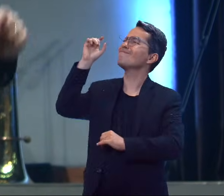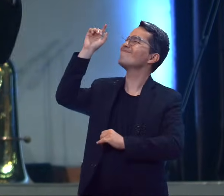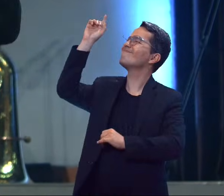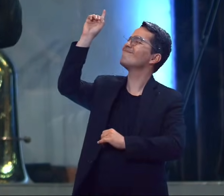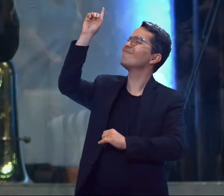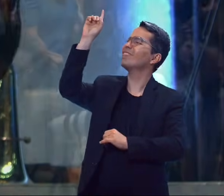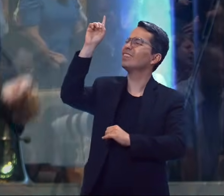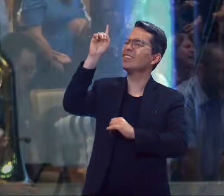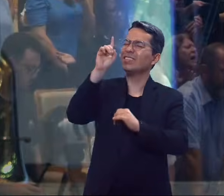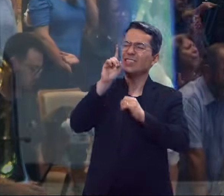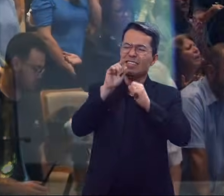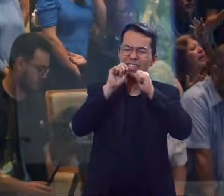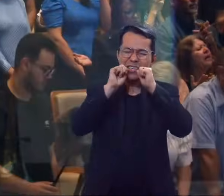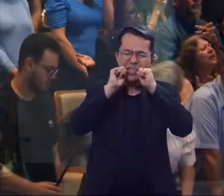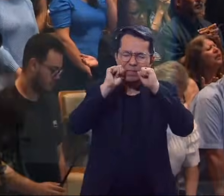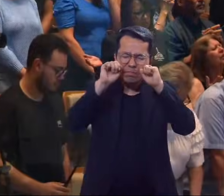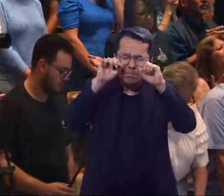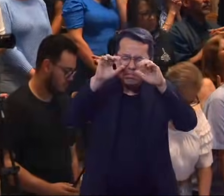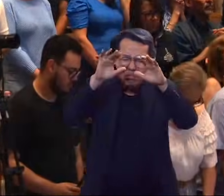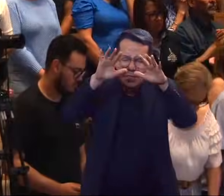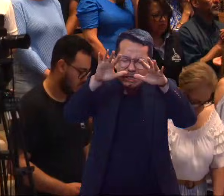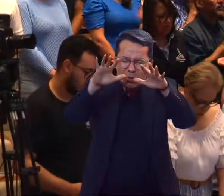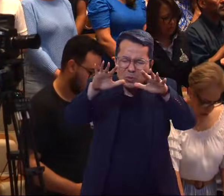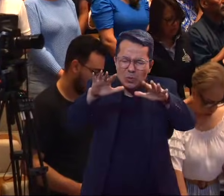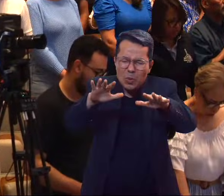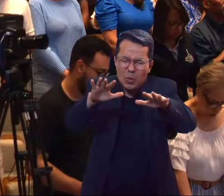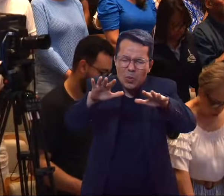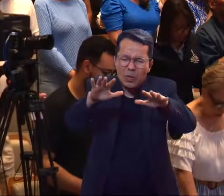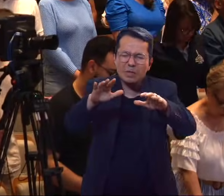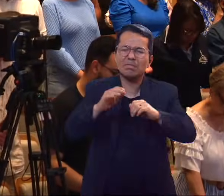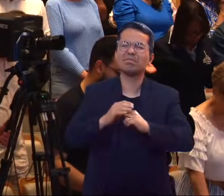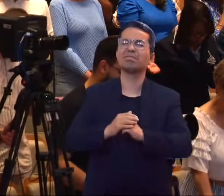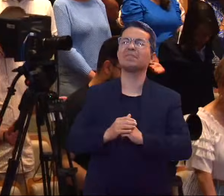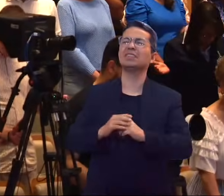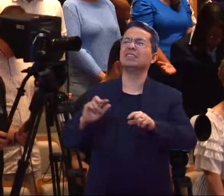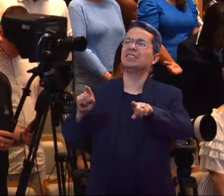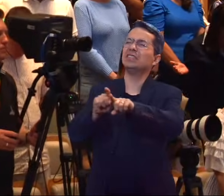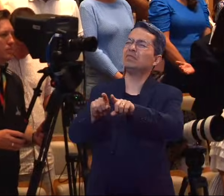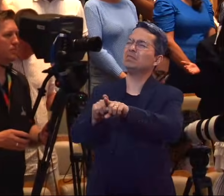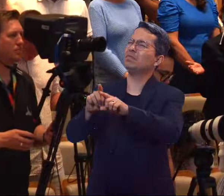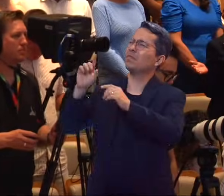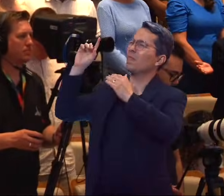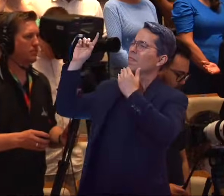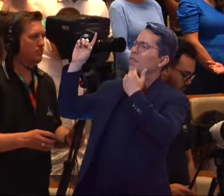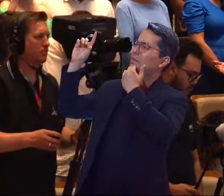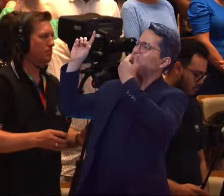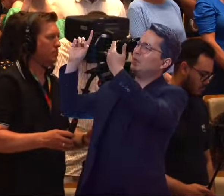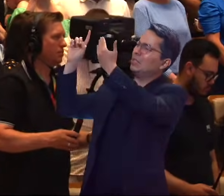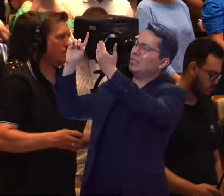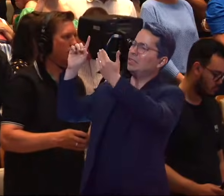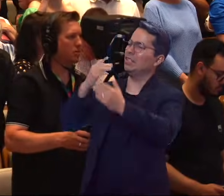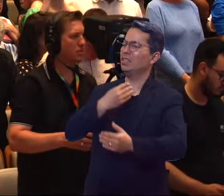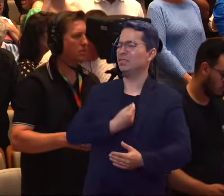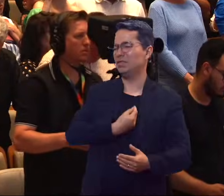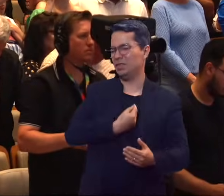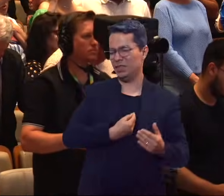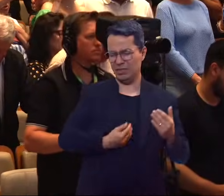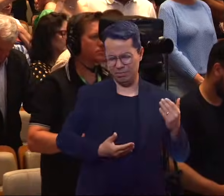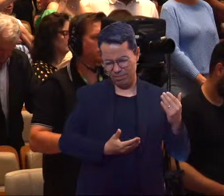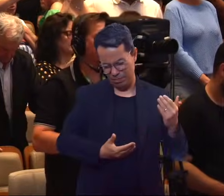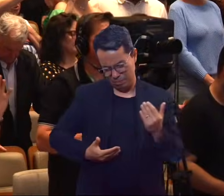derramado sobre elas. Eu quero colocar diante de ti, Deus, a vida do João Pedro, esse neném, que